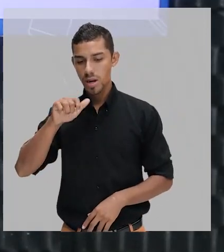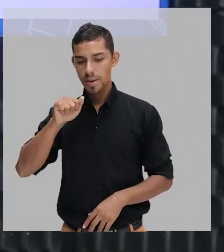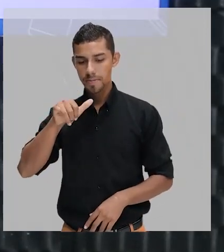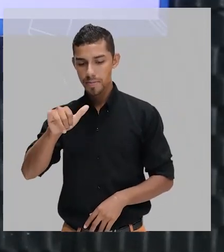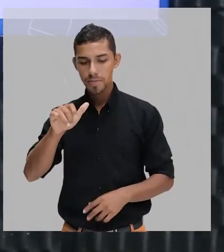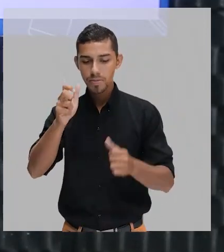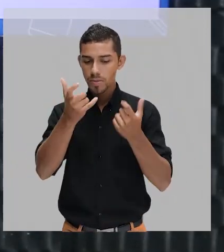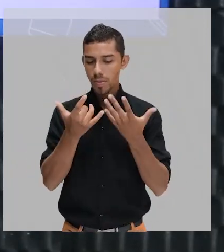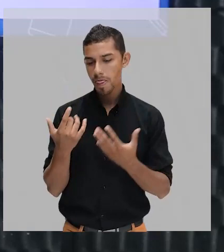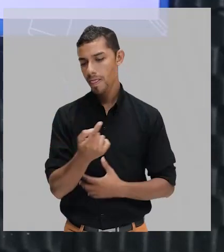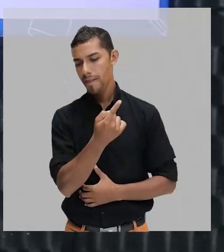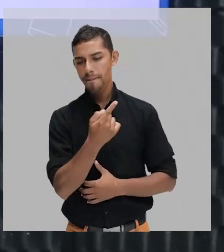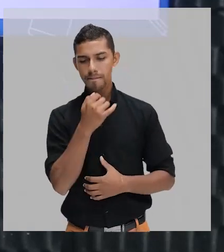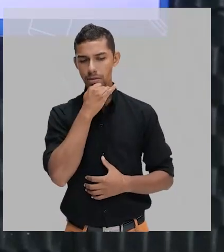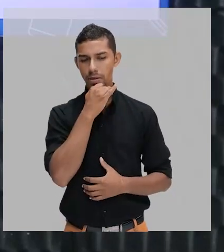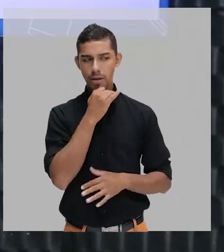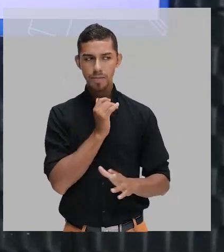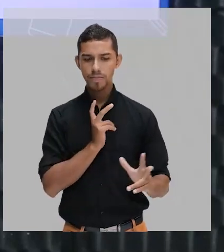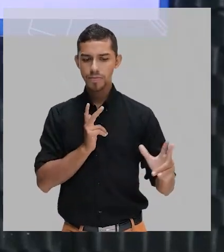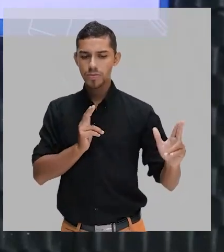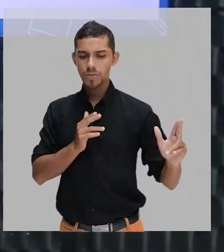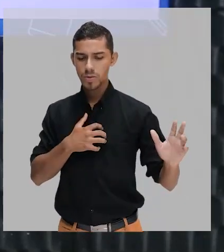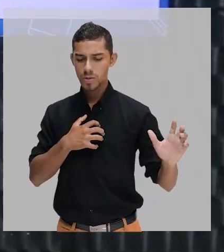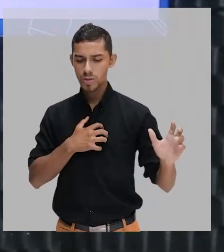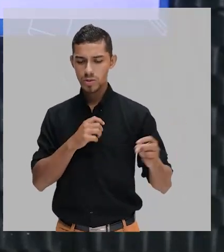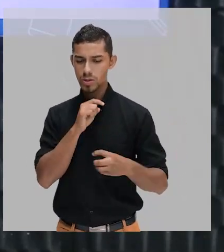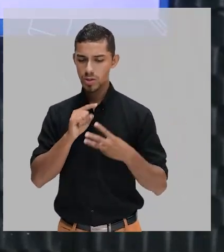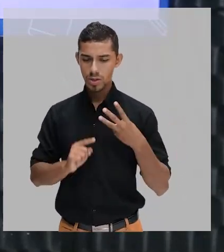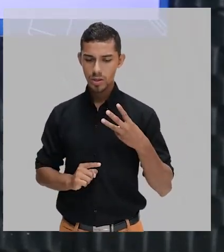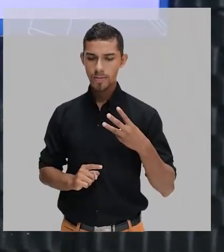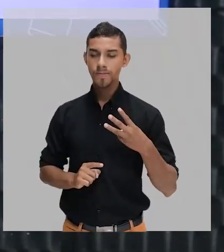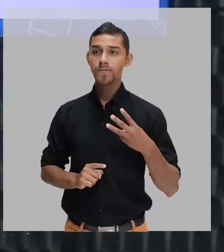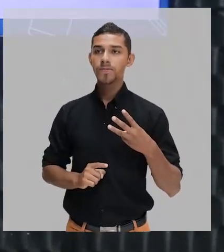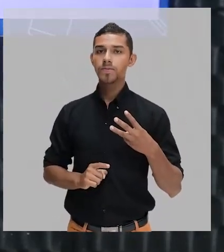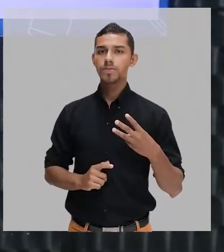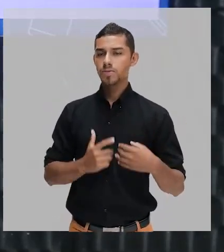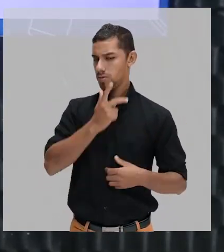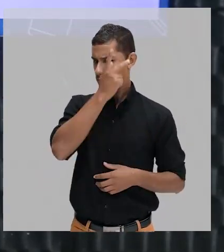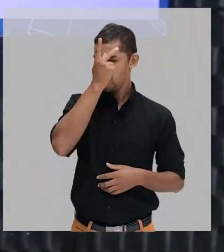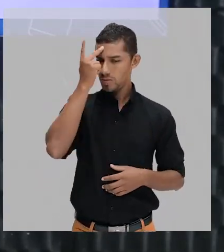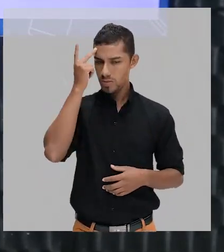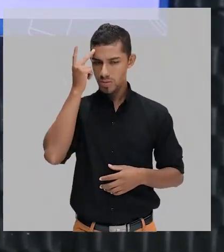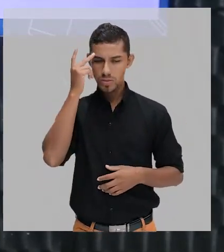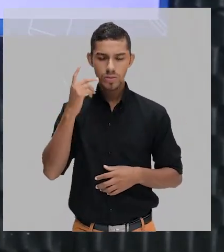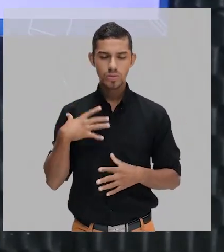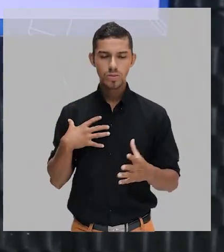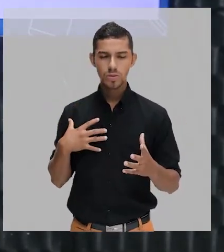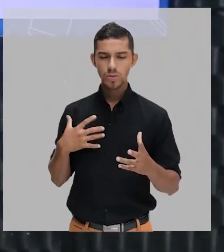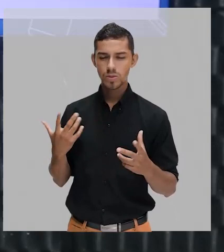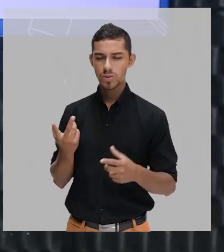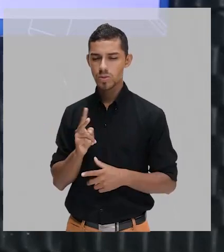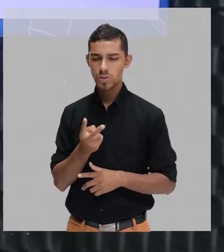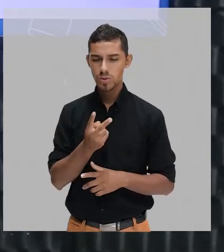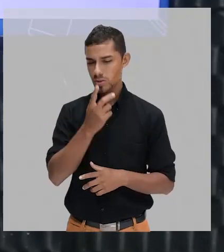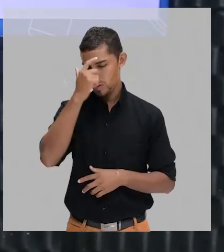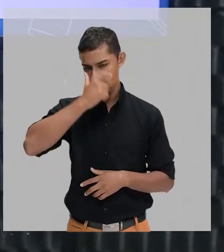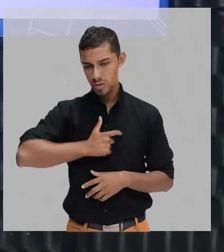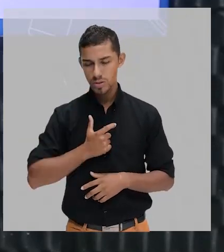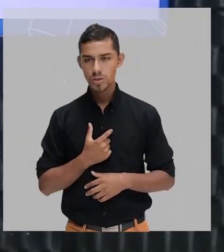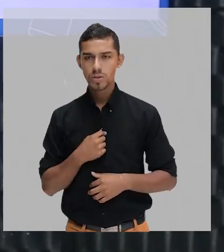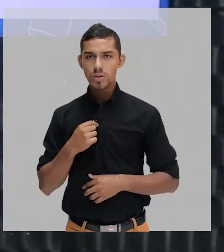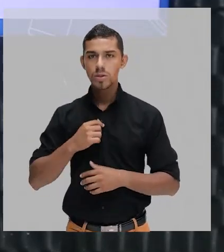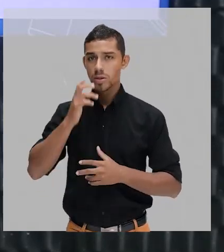ele cria uma sensação igual para os três. Quando você coloca, você transfigura. A pessoa coloca uma